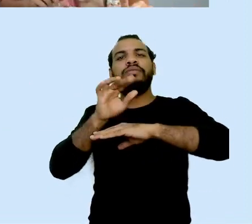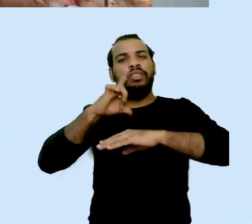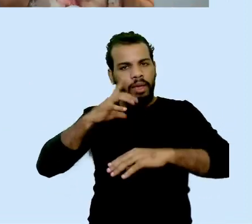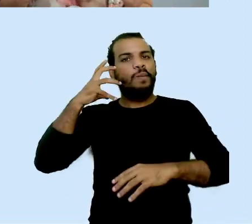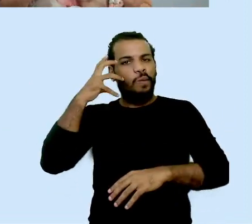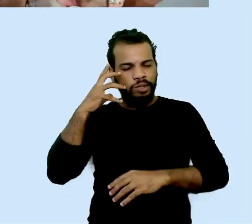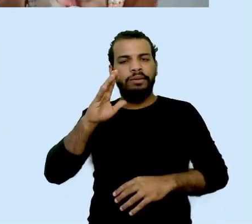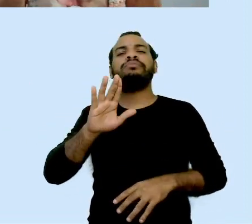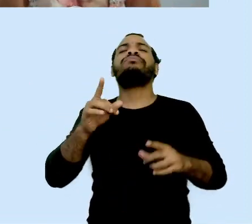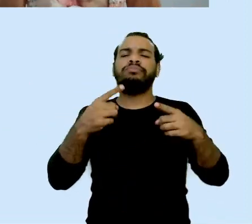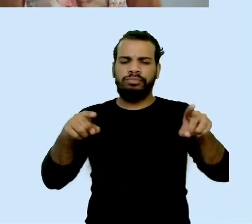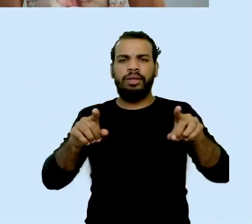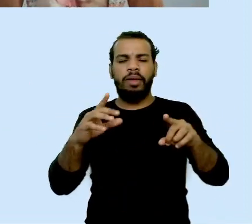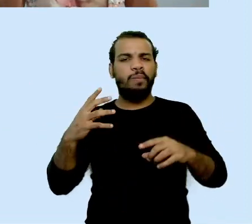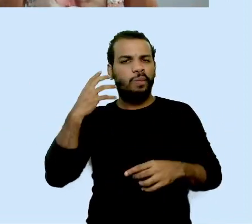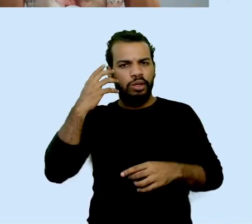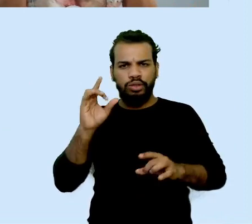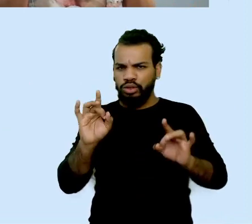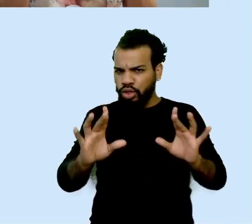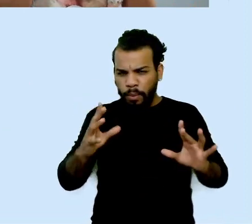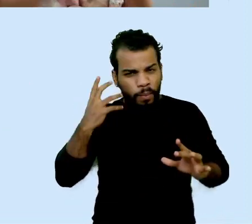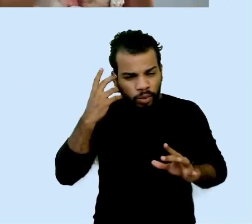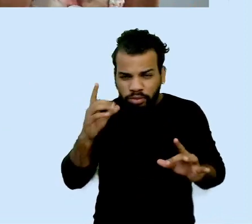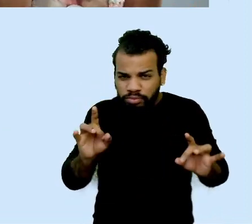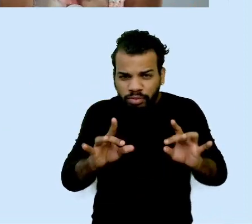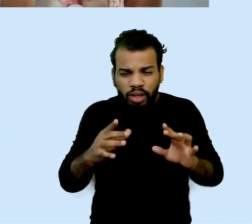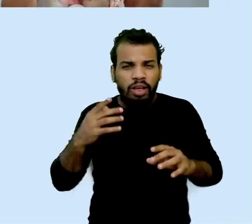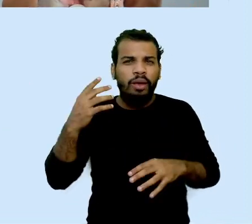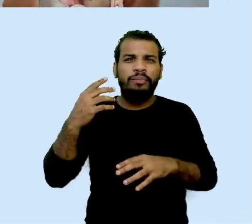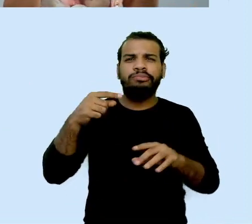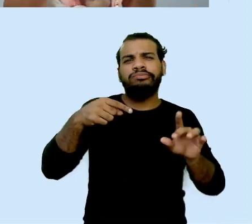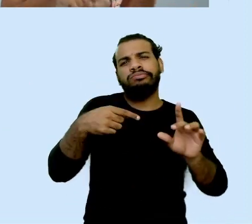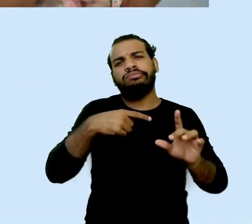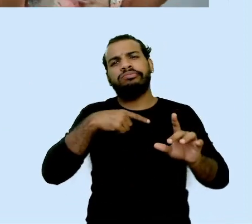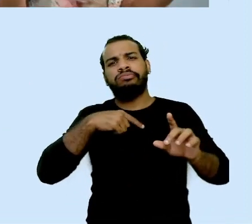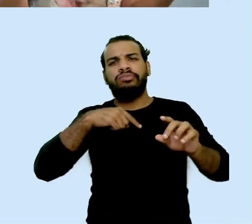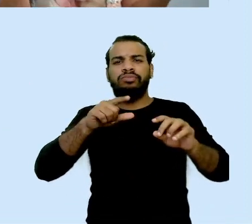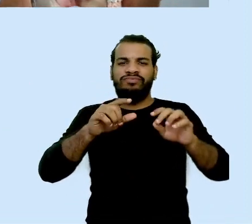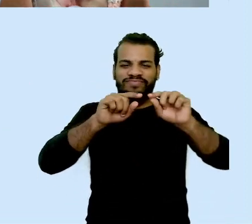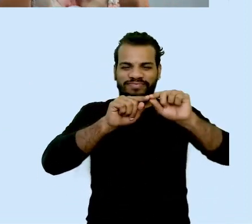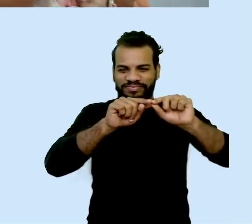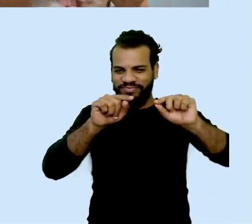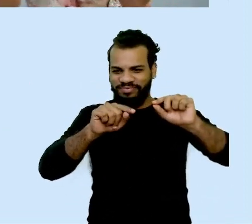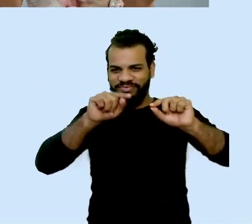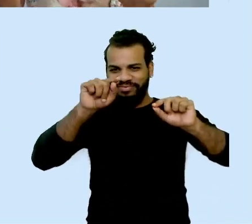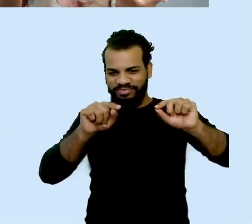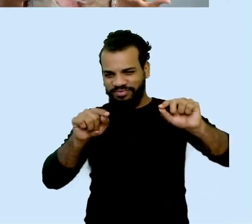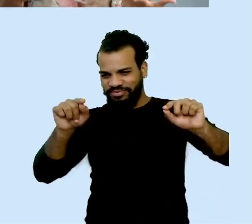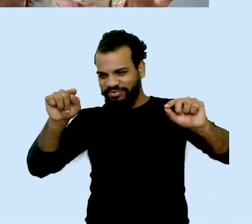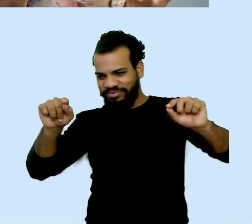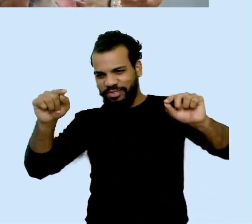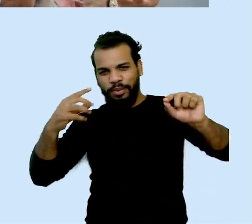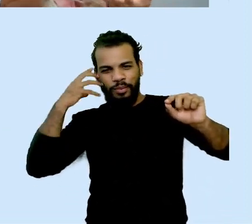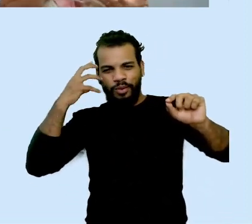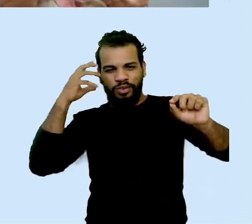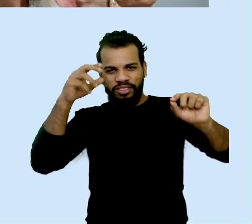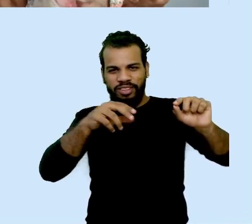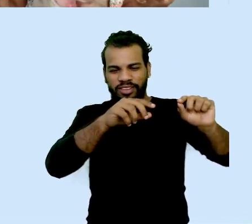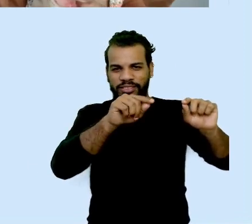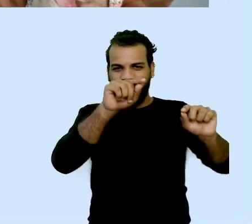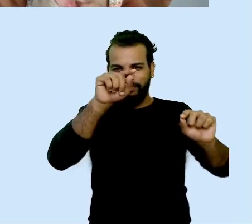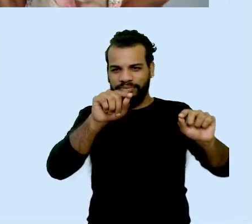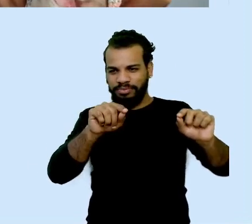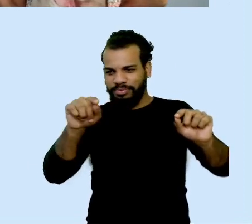música. Mas não é somente música no sentido de notas musicais, no sentido de arranjo, de voz ou não. Quando a gente fala